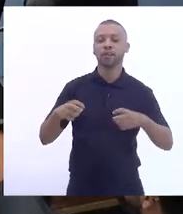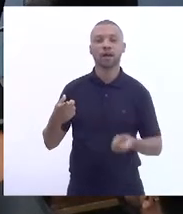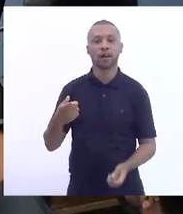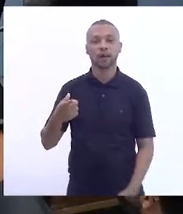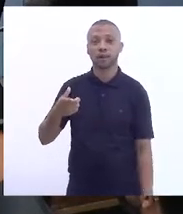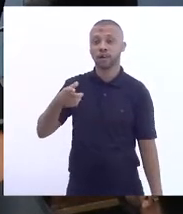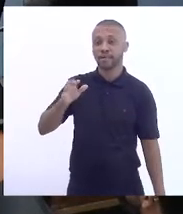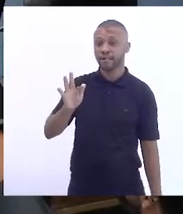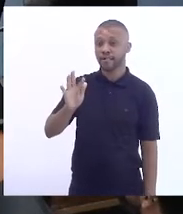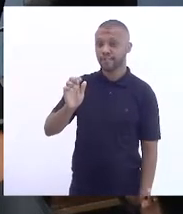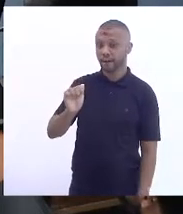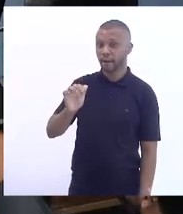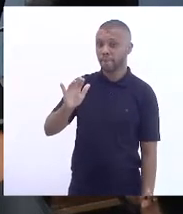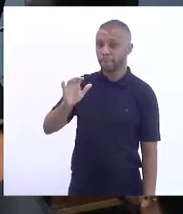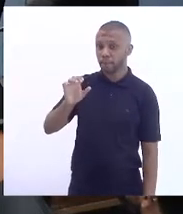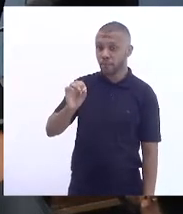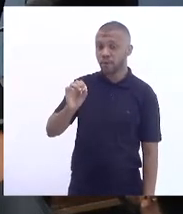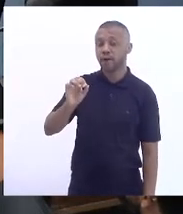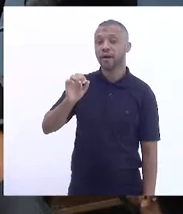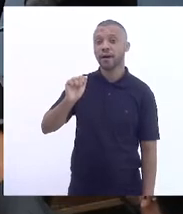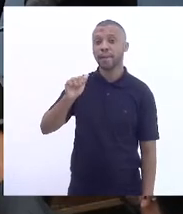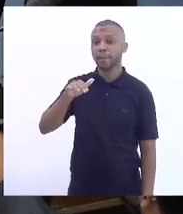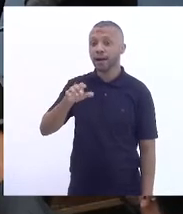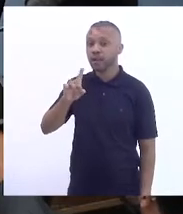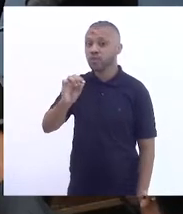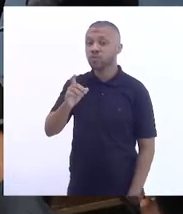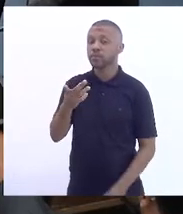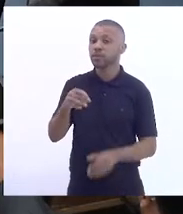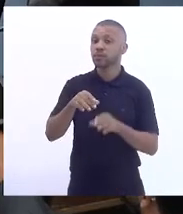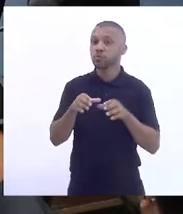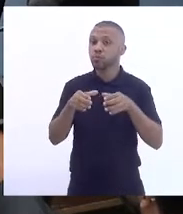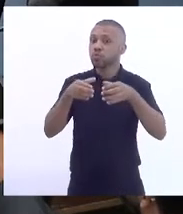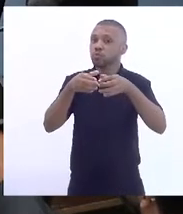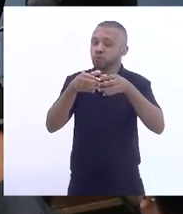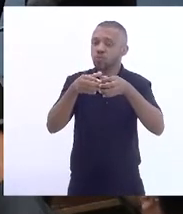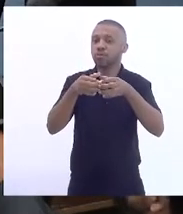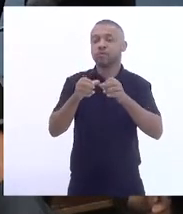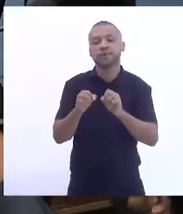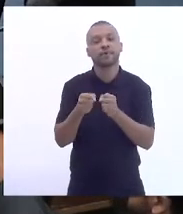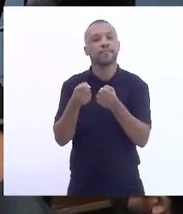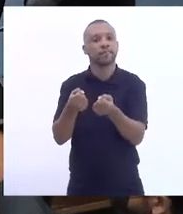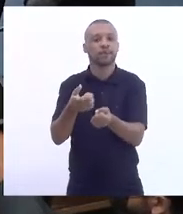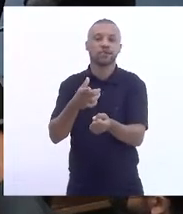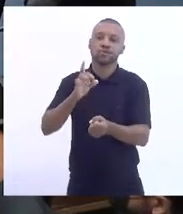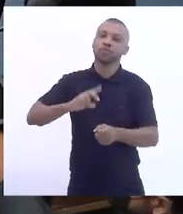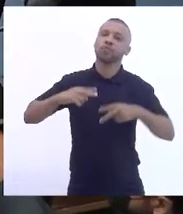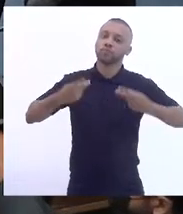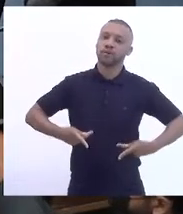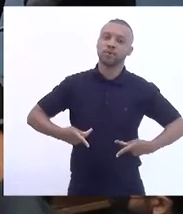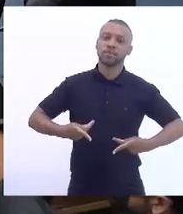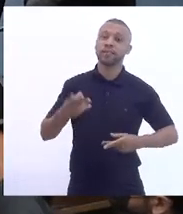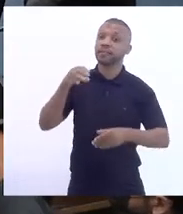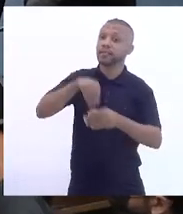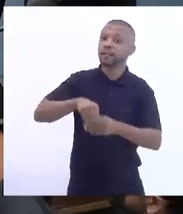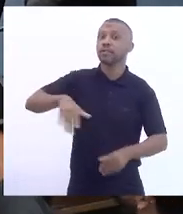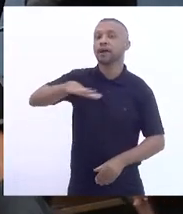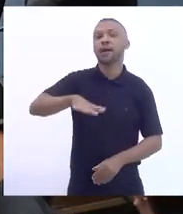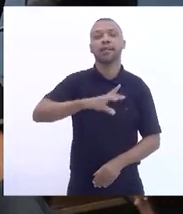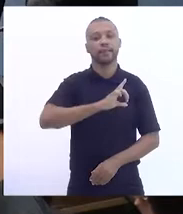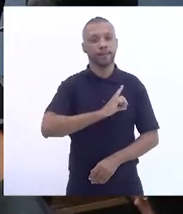Doutor Fábio amado do núcleo de defesa dos Direitos Humanos da Defensoria Pública e